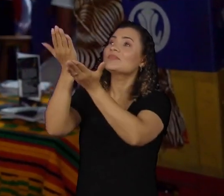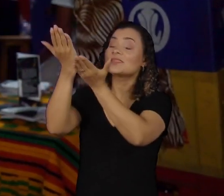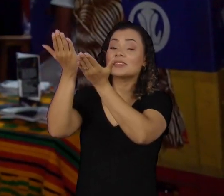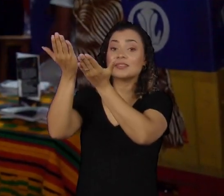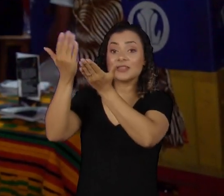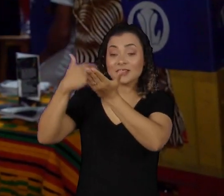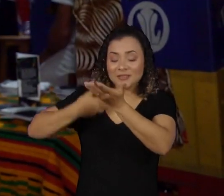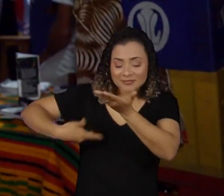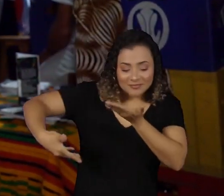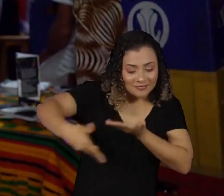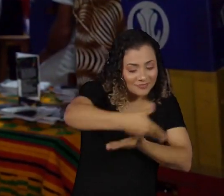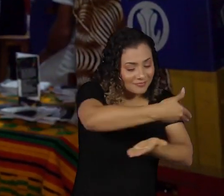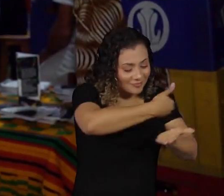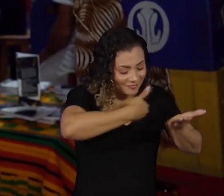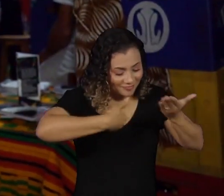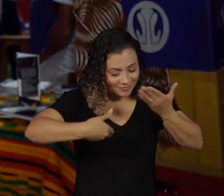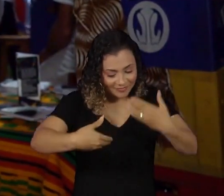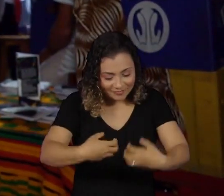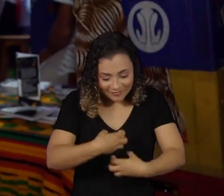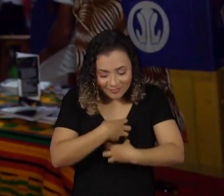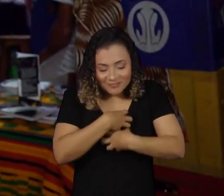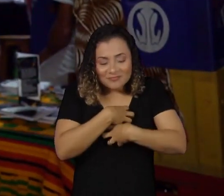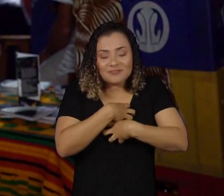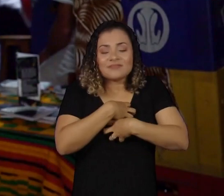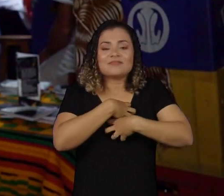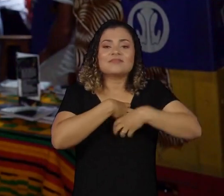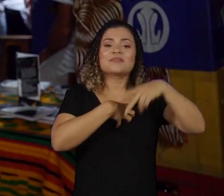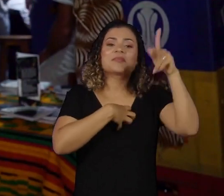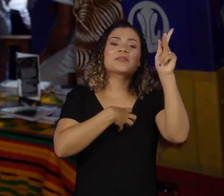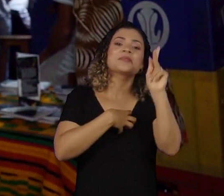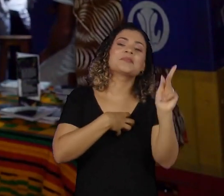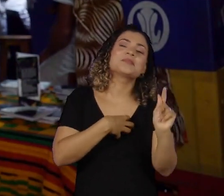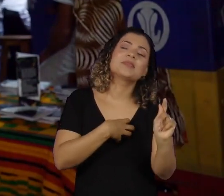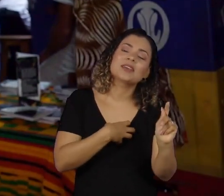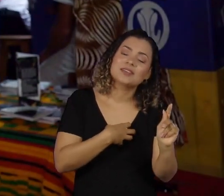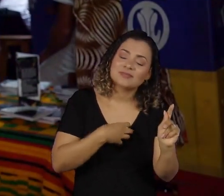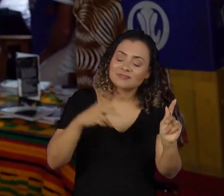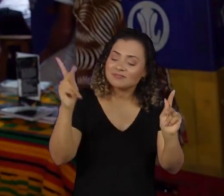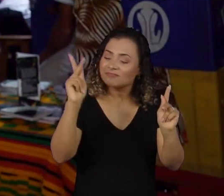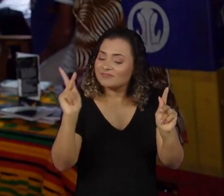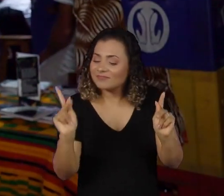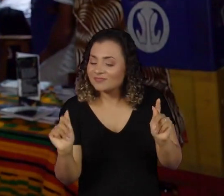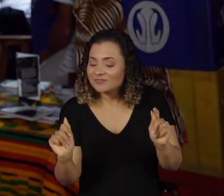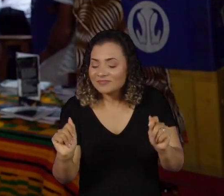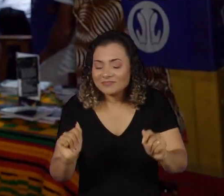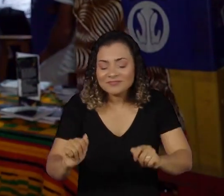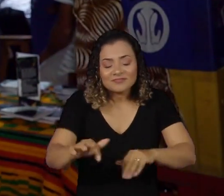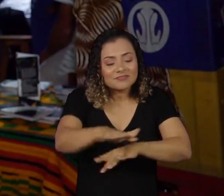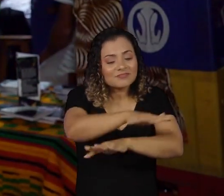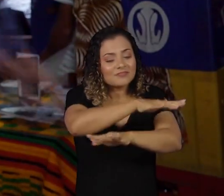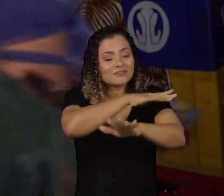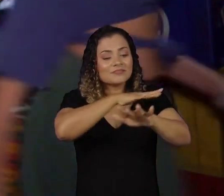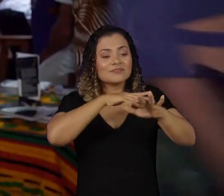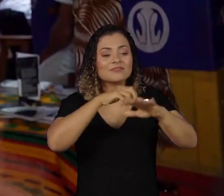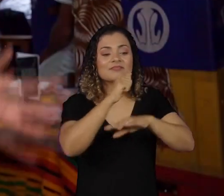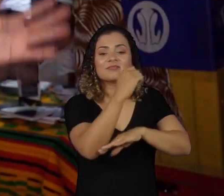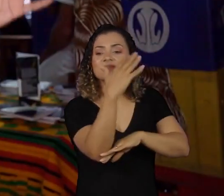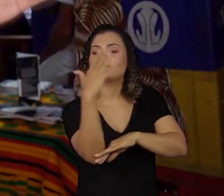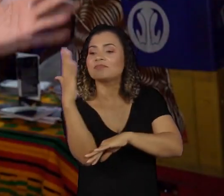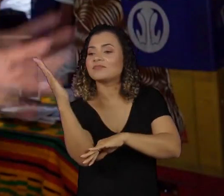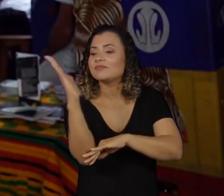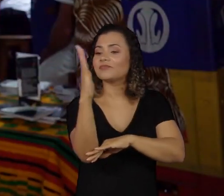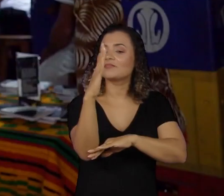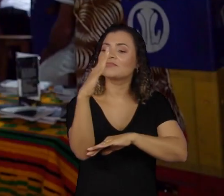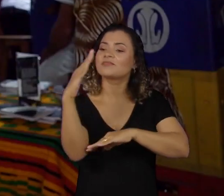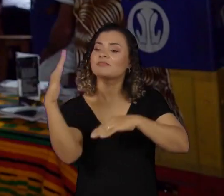nessa brisa, nesse manto. A paz, quando sinto o sopro suave nas folhagens e no meu rosto,